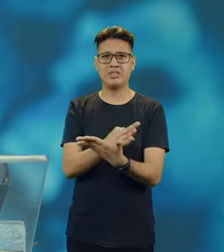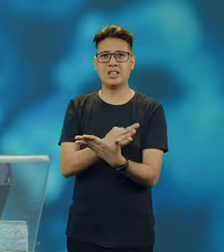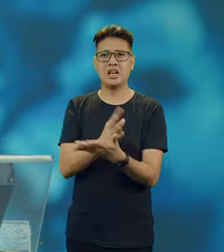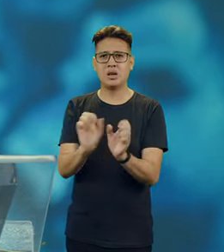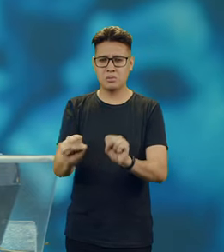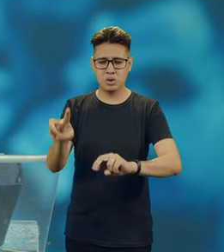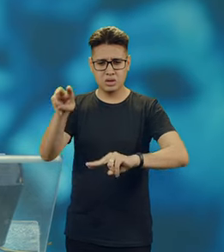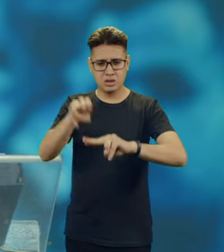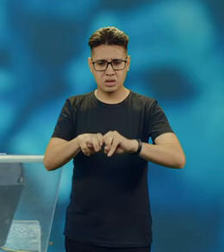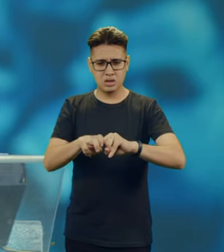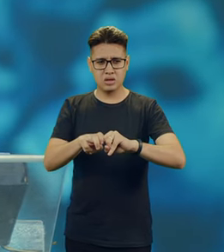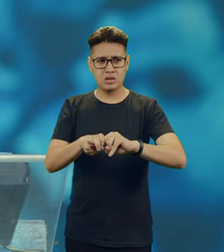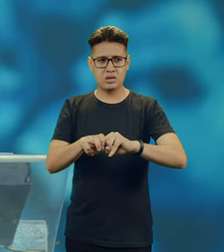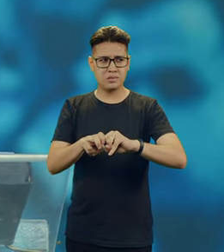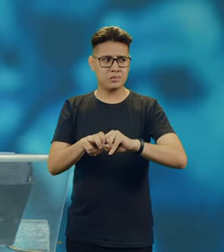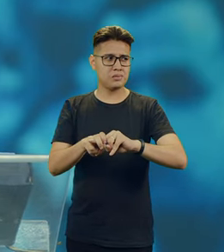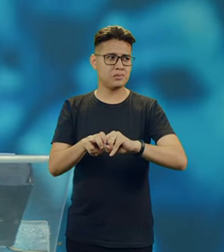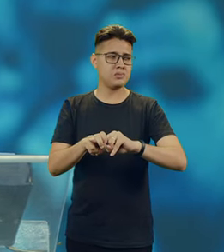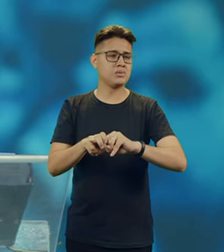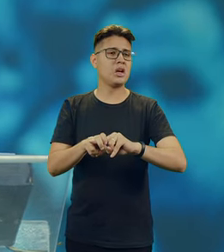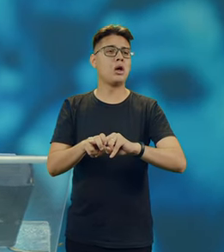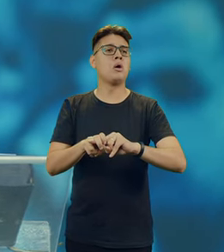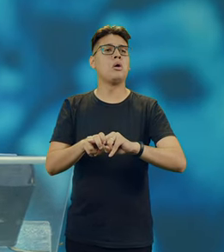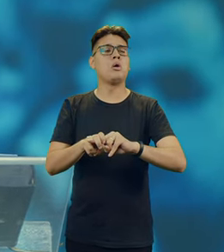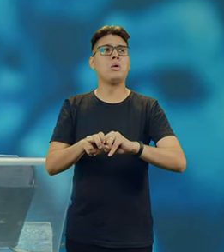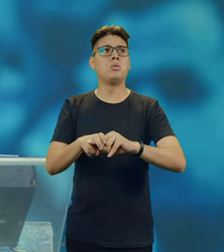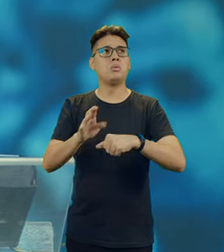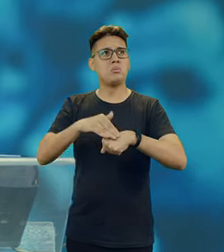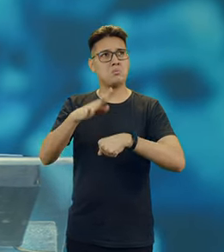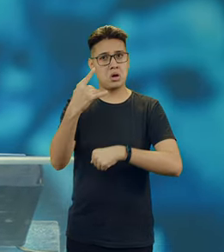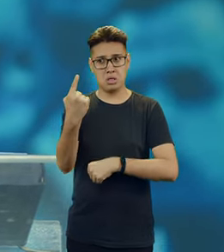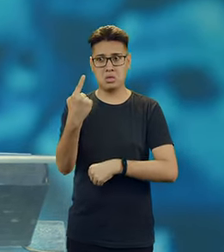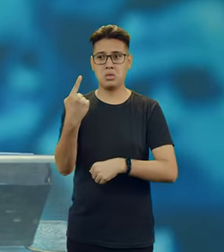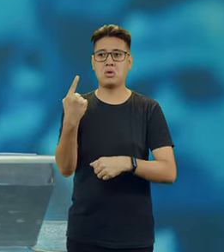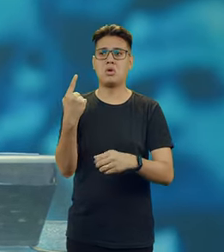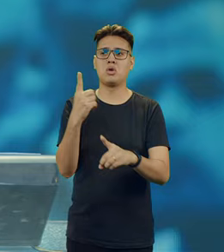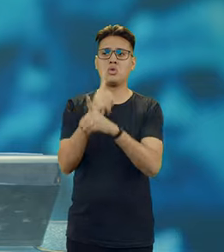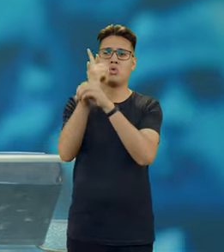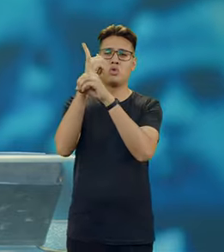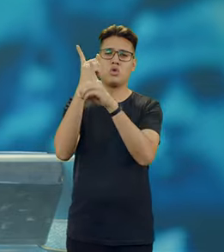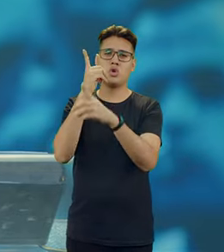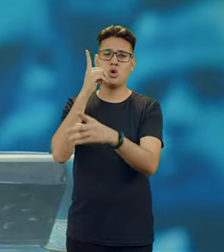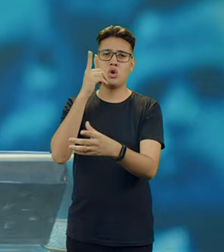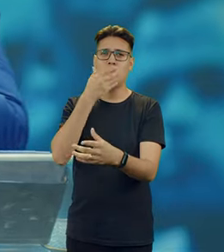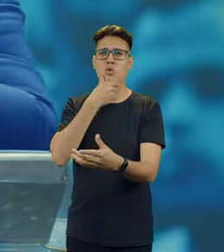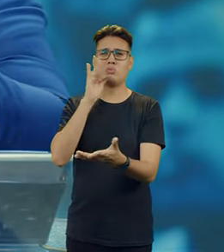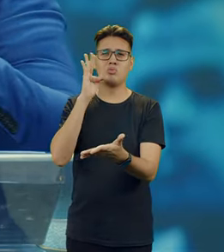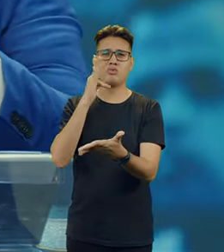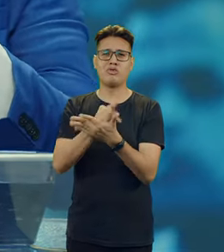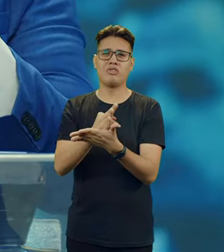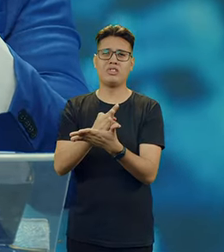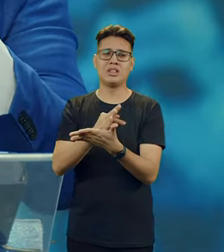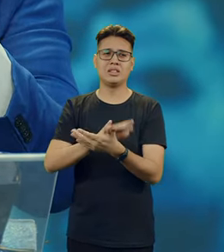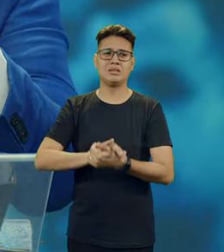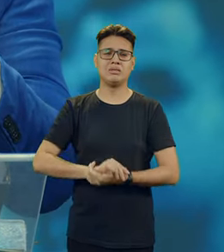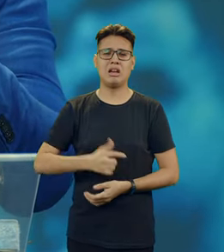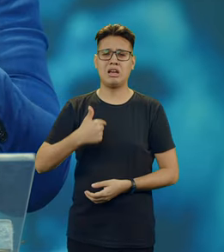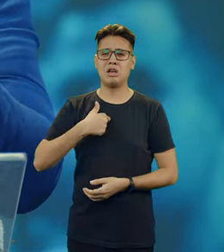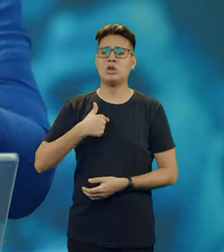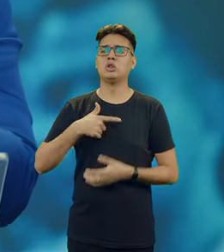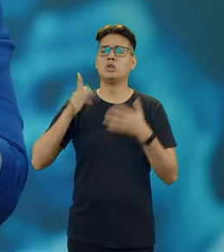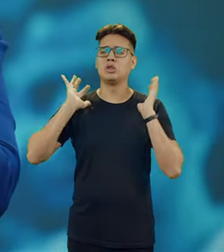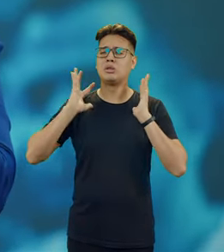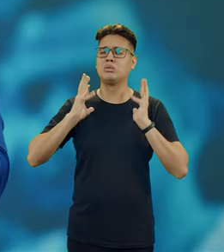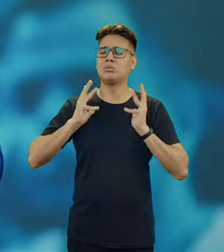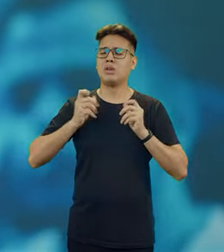Pode sentar, pode sentar. Mais um encontro de homens de fé. E eu já fui edificado, já fui